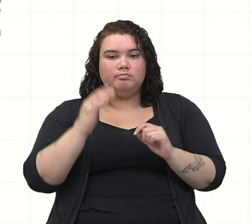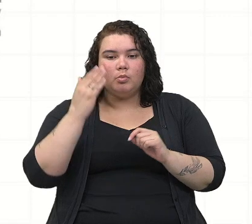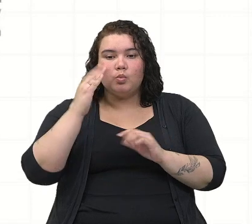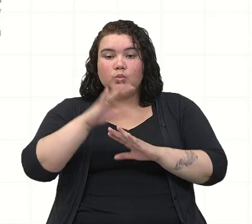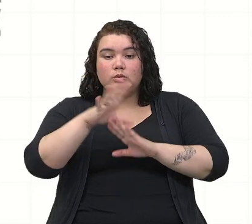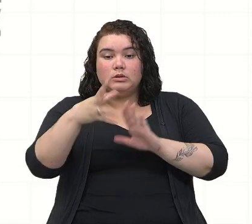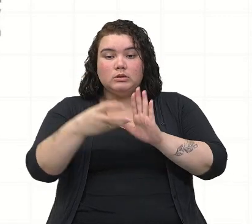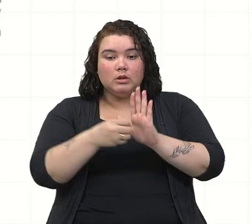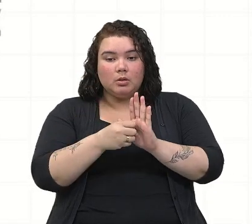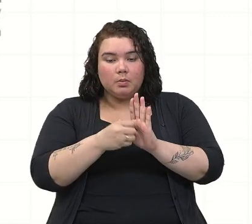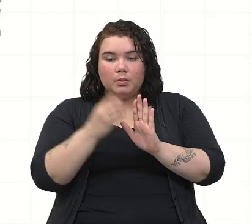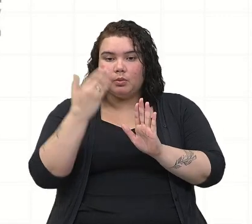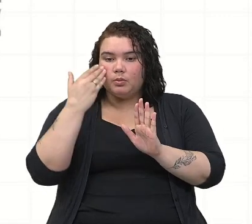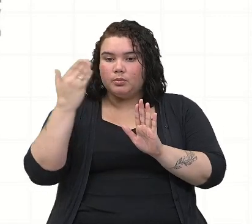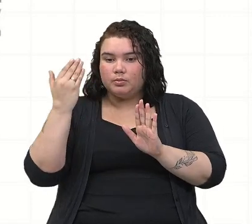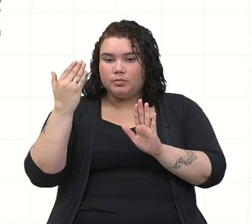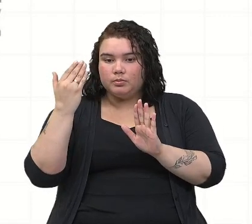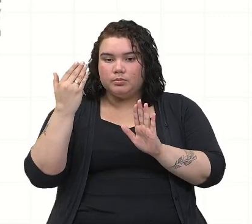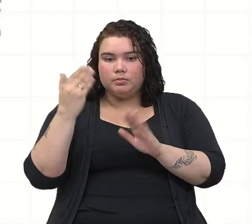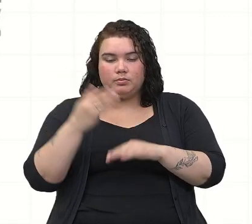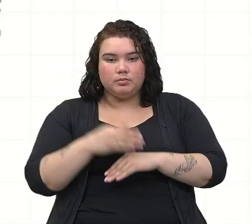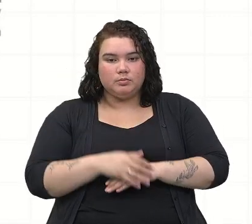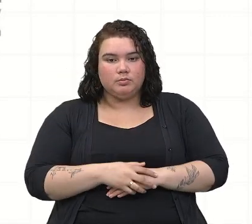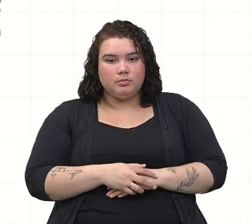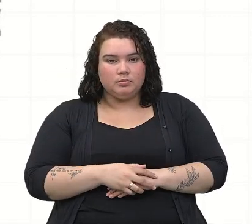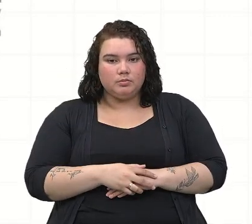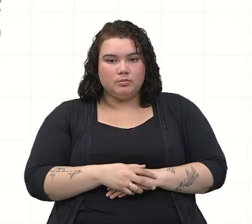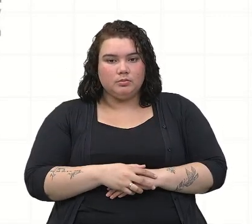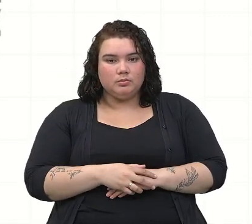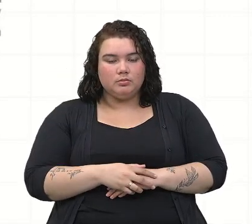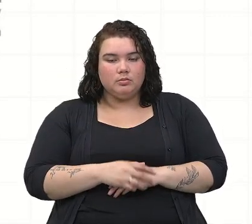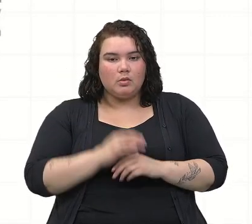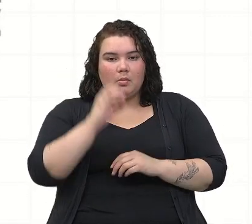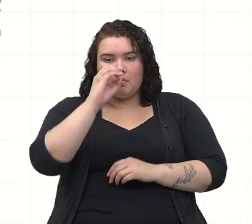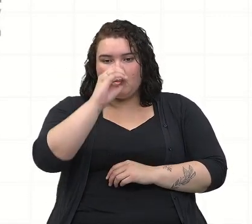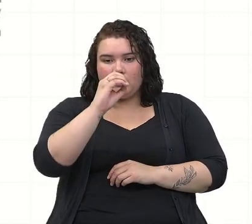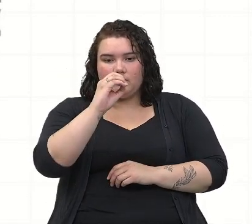traço, né, um círculo, um traço e um círculo.